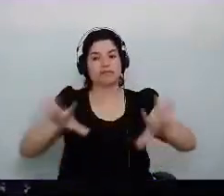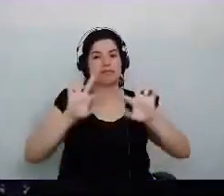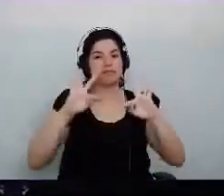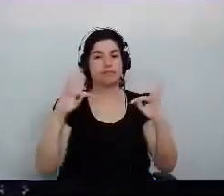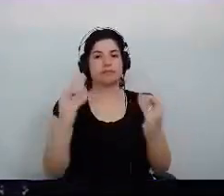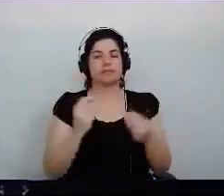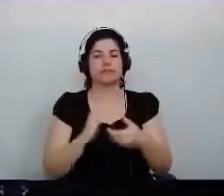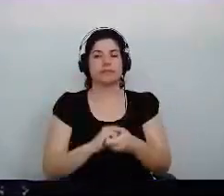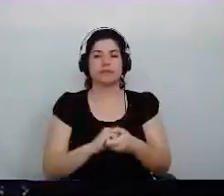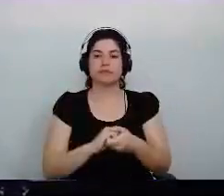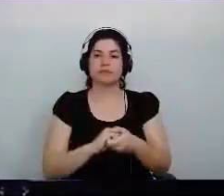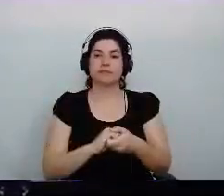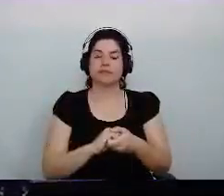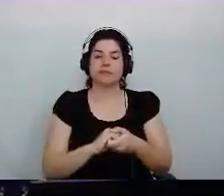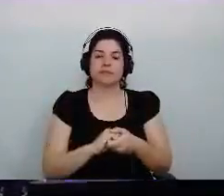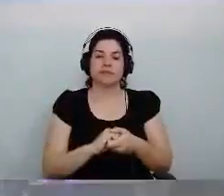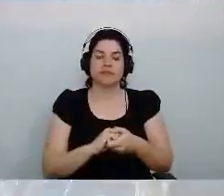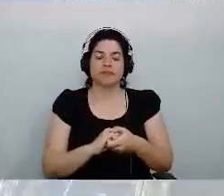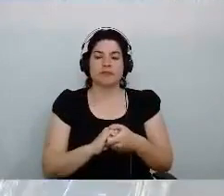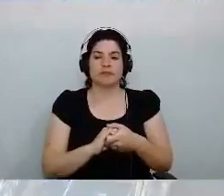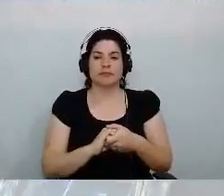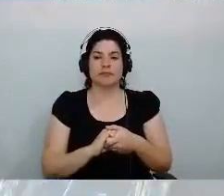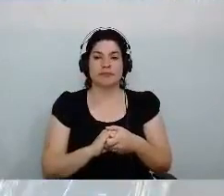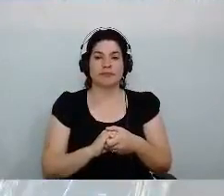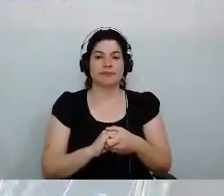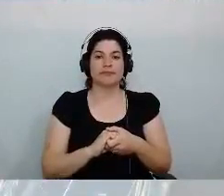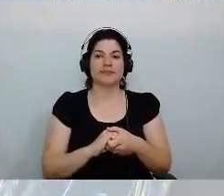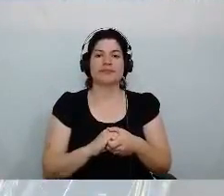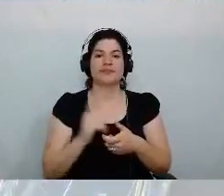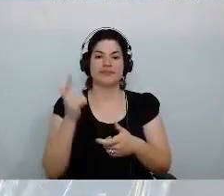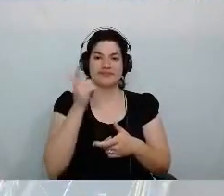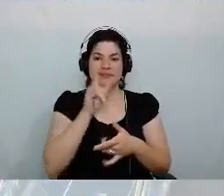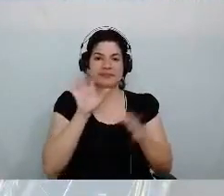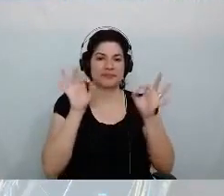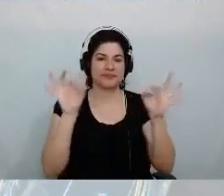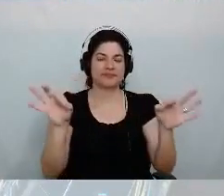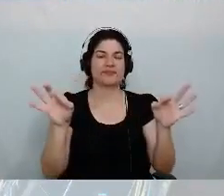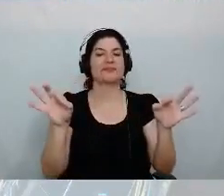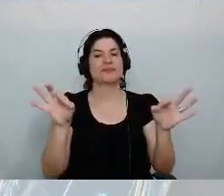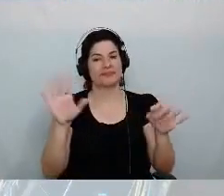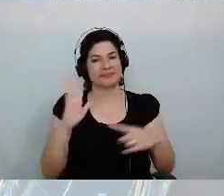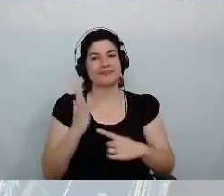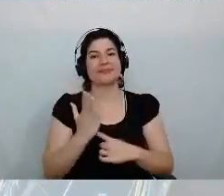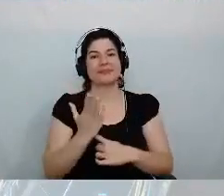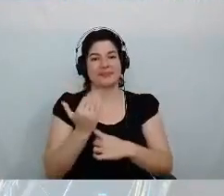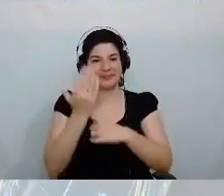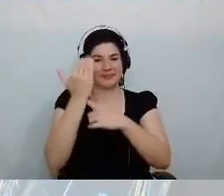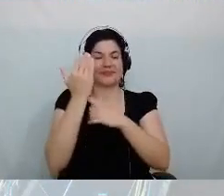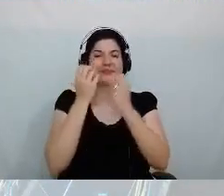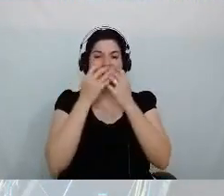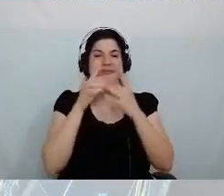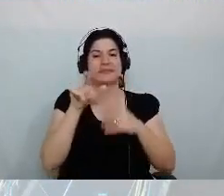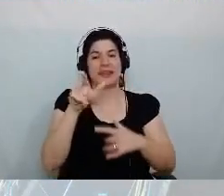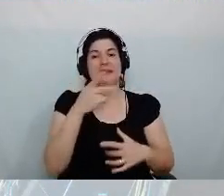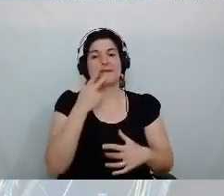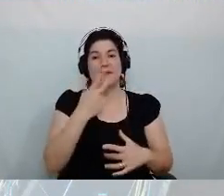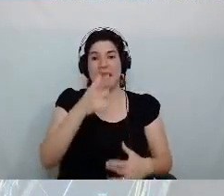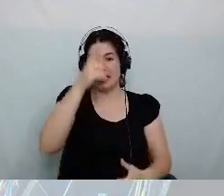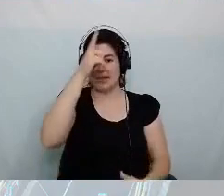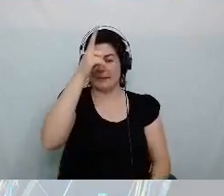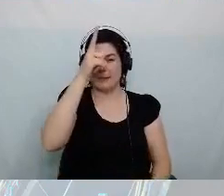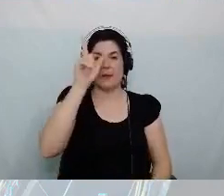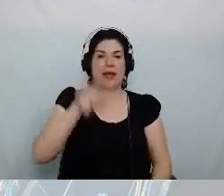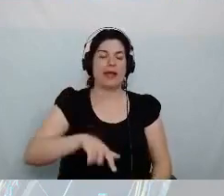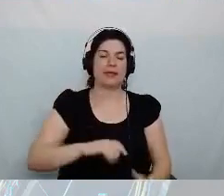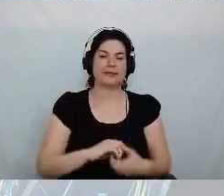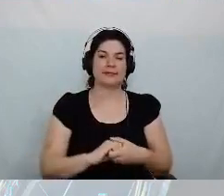caramba, o cara... Funcionou aí, House? Você é louco. Essa tecnologia é muito... Fala alemão esse negócio aqui, não é nem inglês o negócio, não.